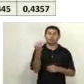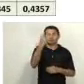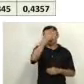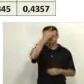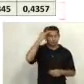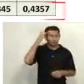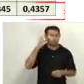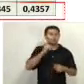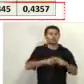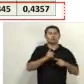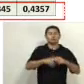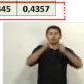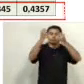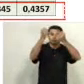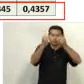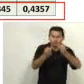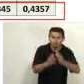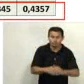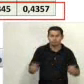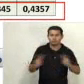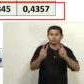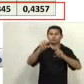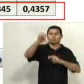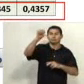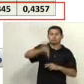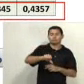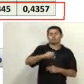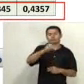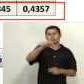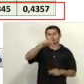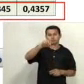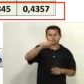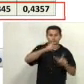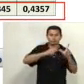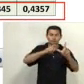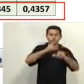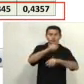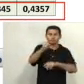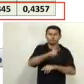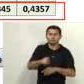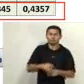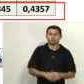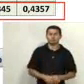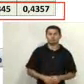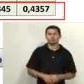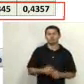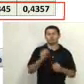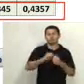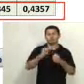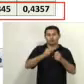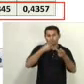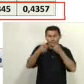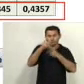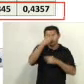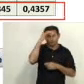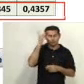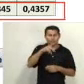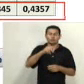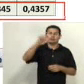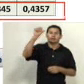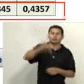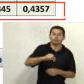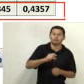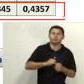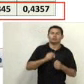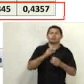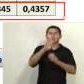pessoal, porque eu vou trabalhar com valores negativos de z. Olha só, que interessante. Igual eu falei para vocês, professor, deu negativo, e